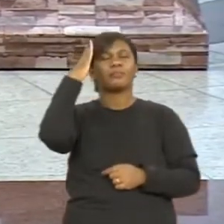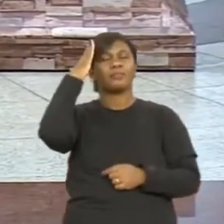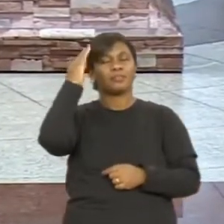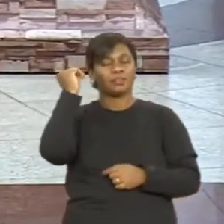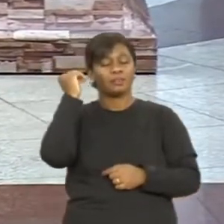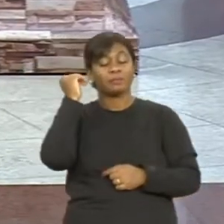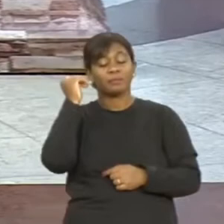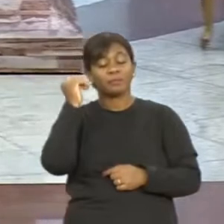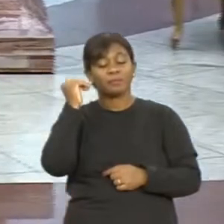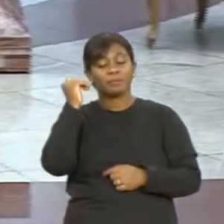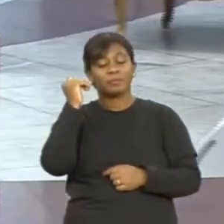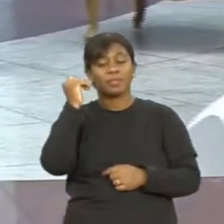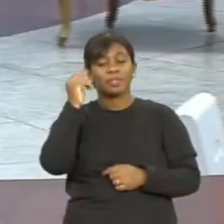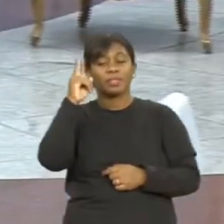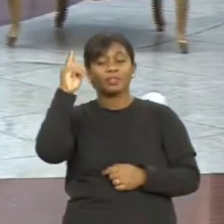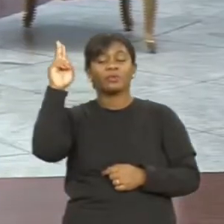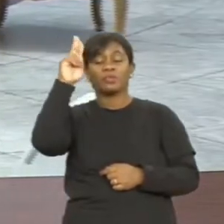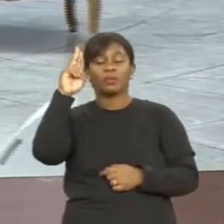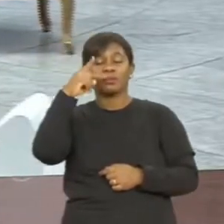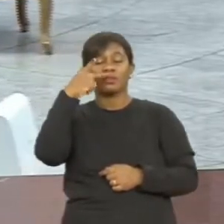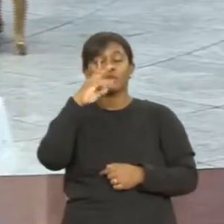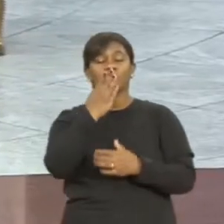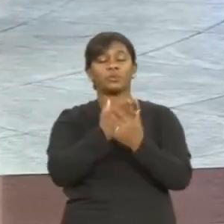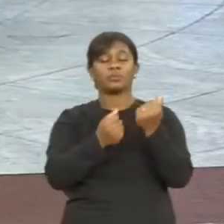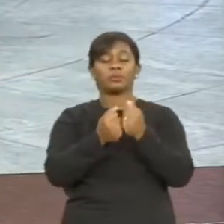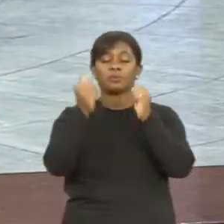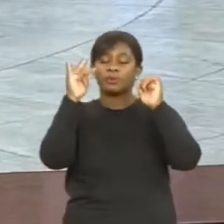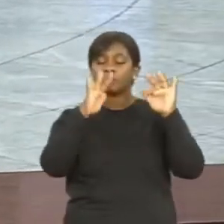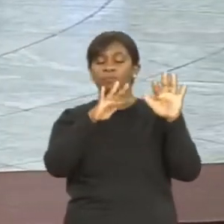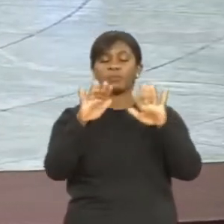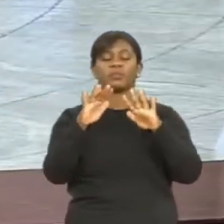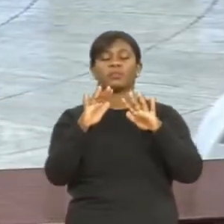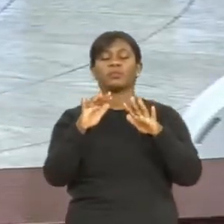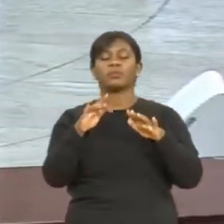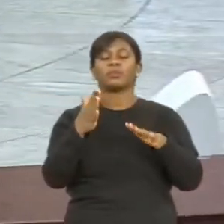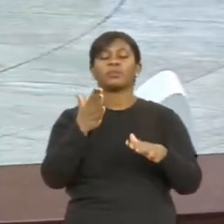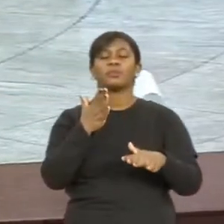E está usando sua boca para me abençoar, para salvar minha alma.